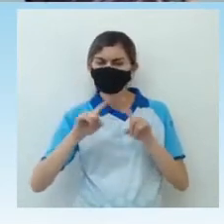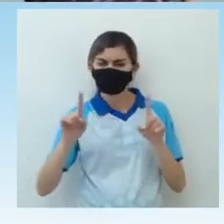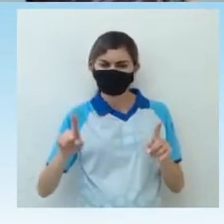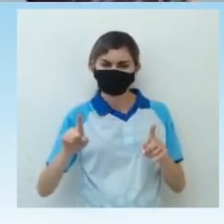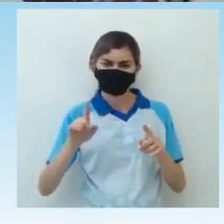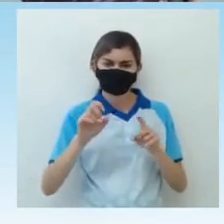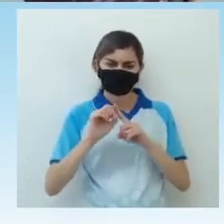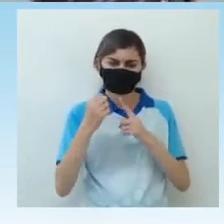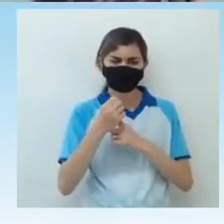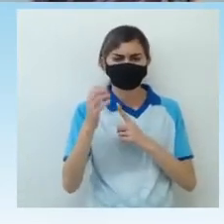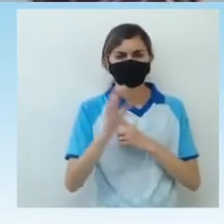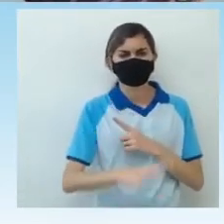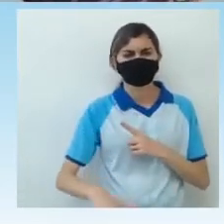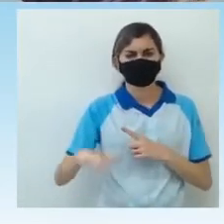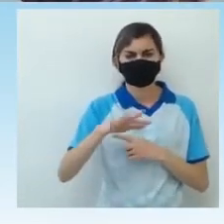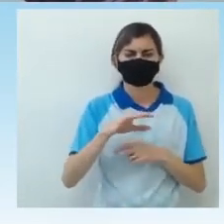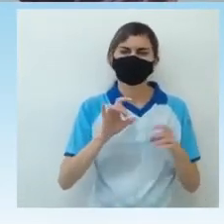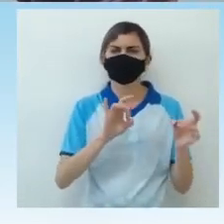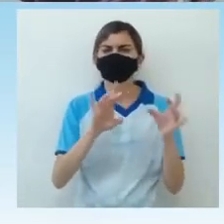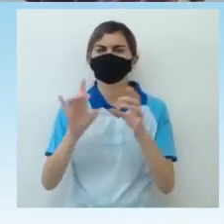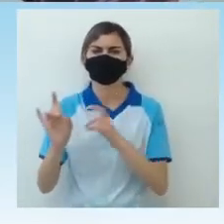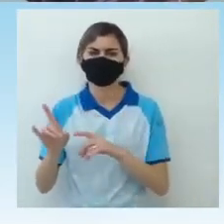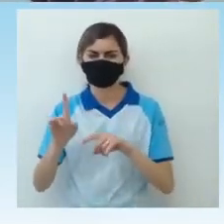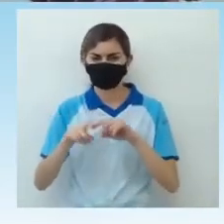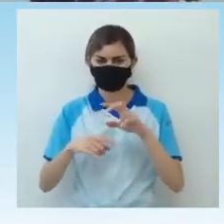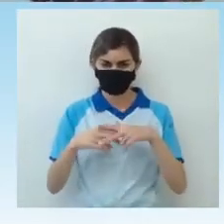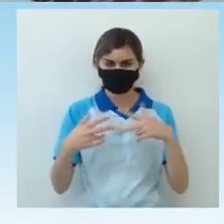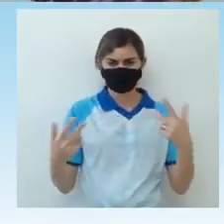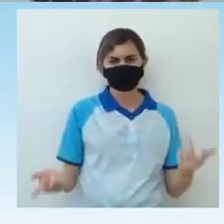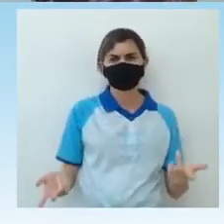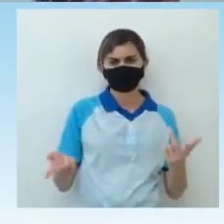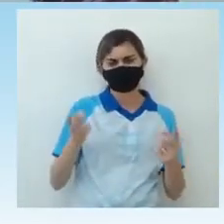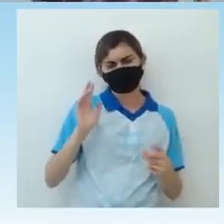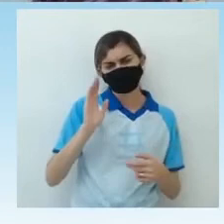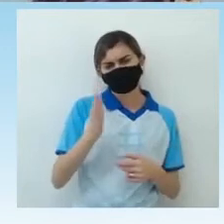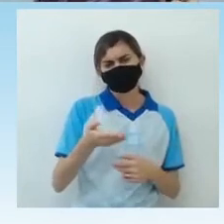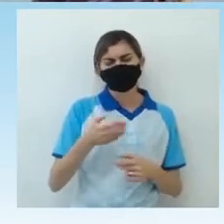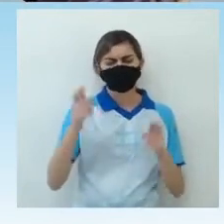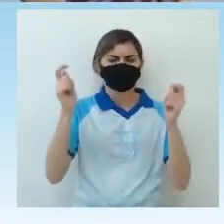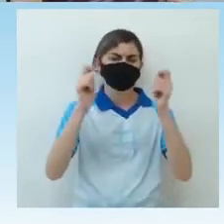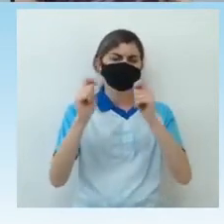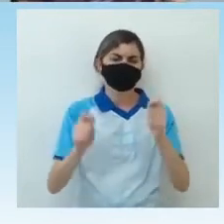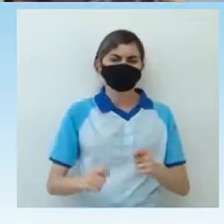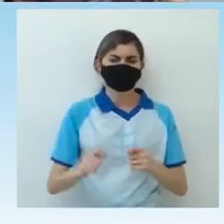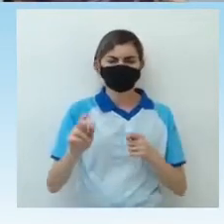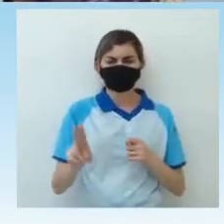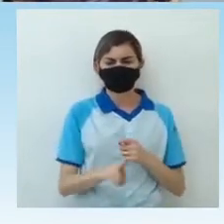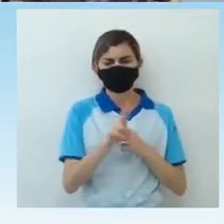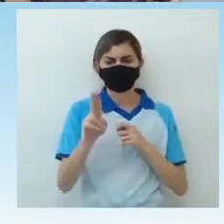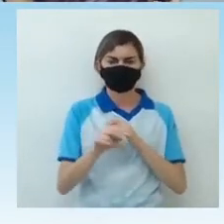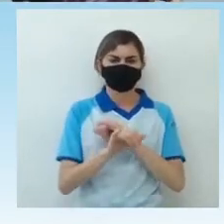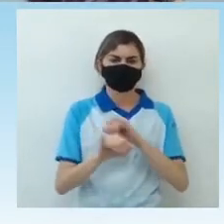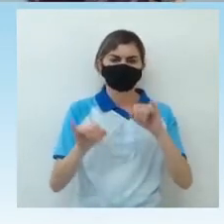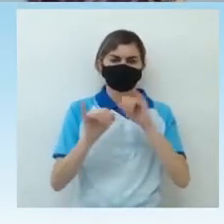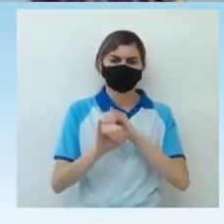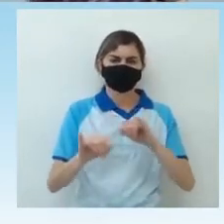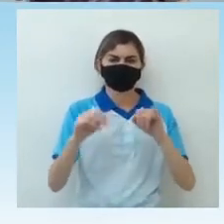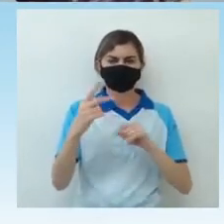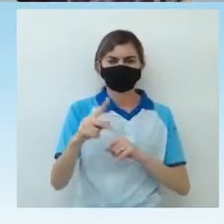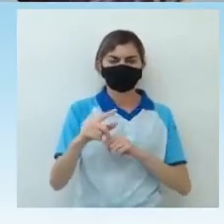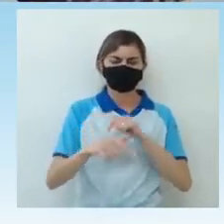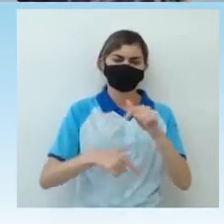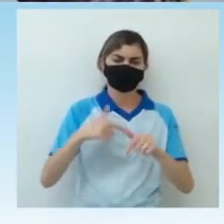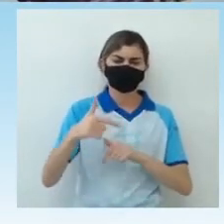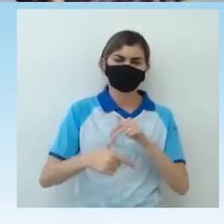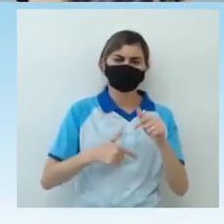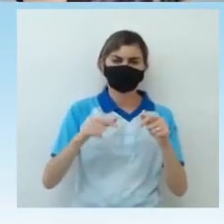plataforma social, além da venda de material também, de elementos, o artista usa para divulgar o seu trabalho. Tanto para divulgar